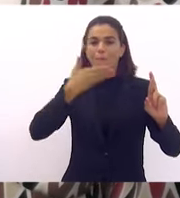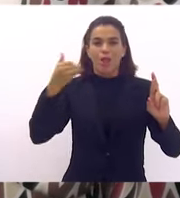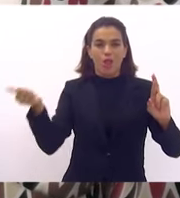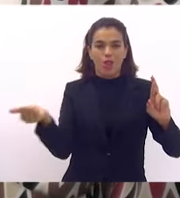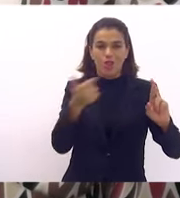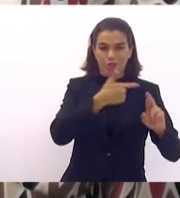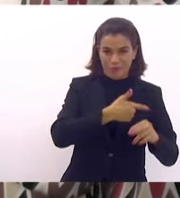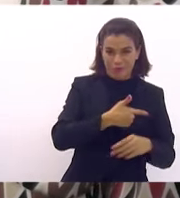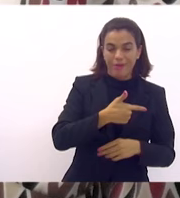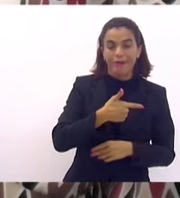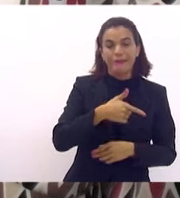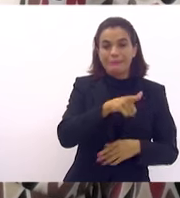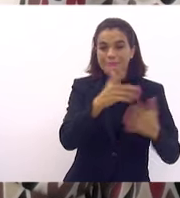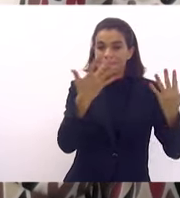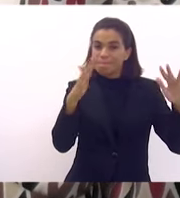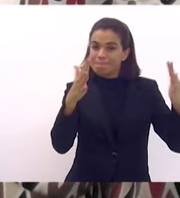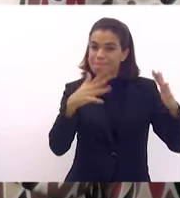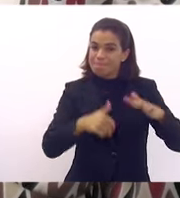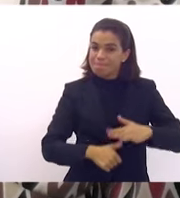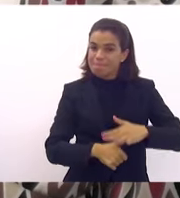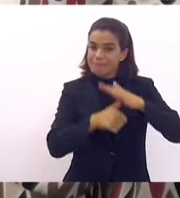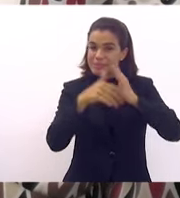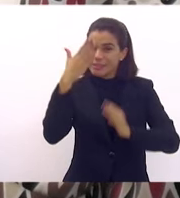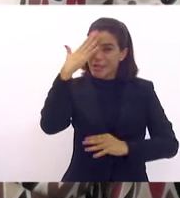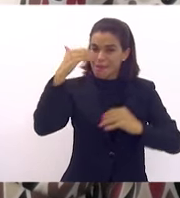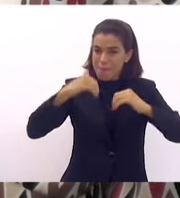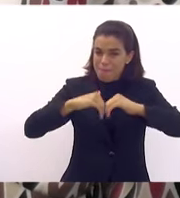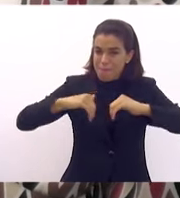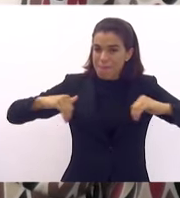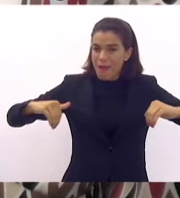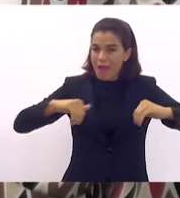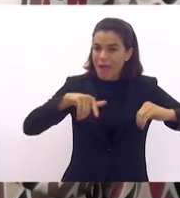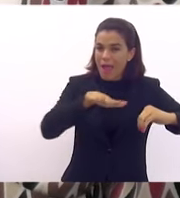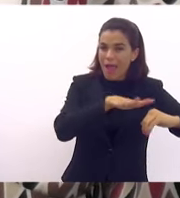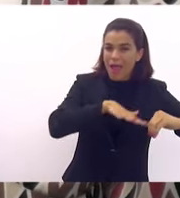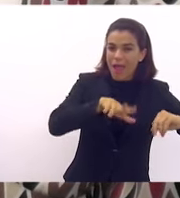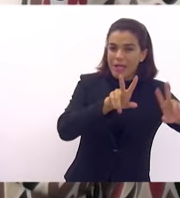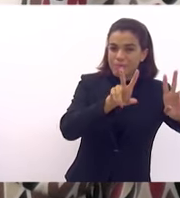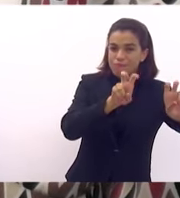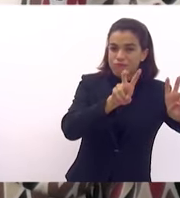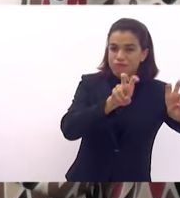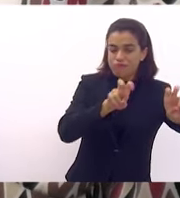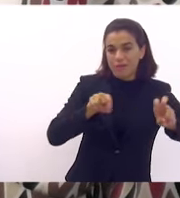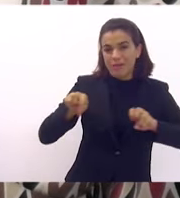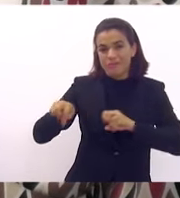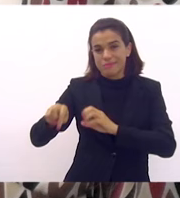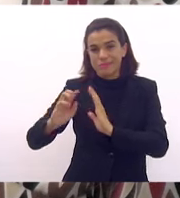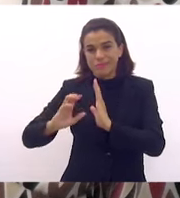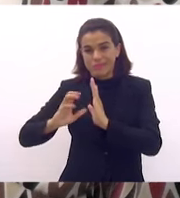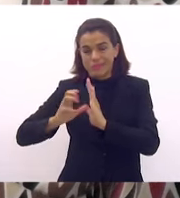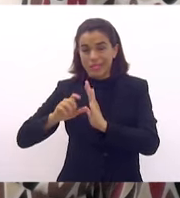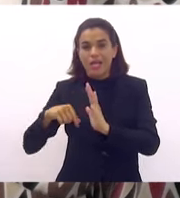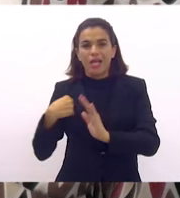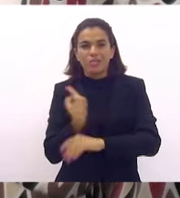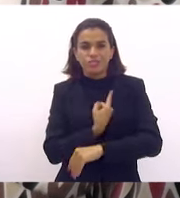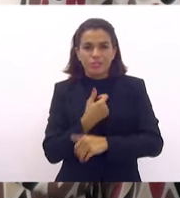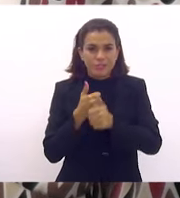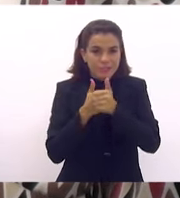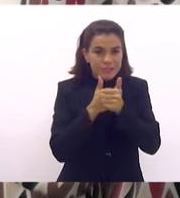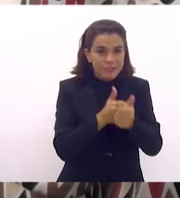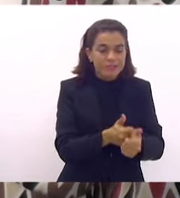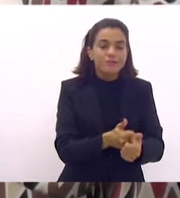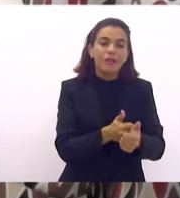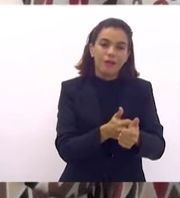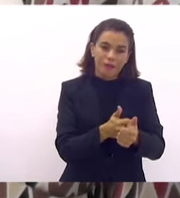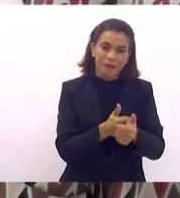por toda Obrigado, a condução. Irmão. Obrigado, todos nós. Por saber separar aqui a parte temática, isso aí a gente Obrigado. Acompanha aqui e só tem